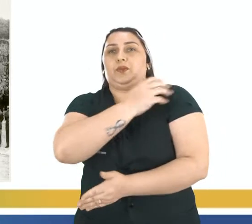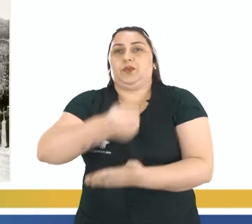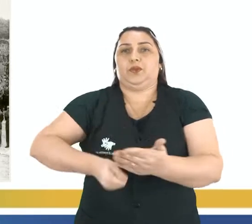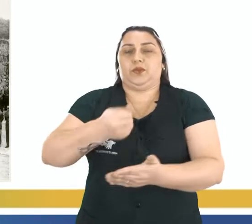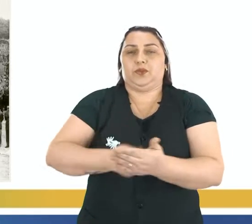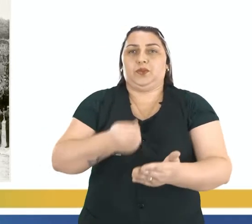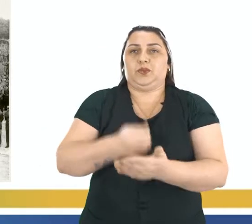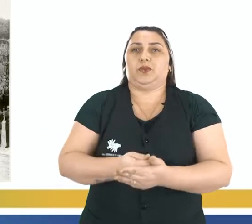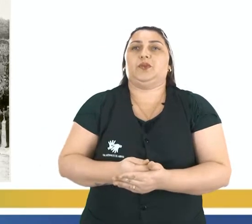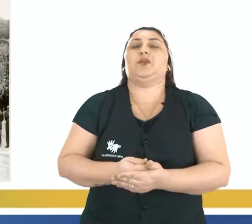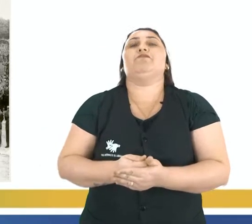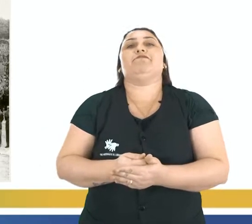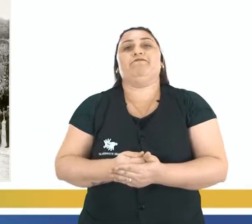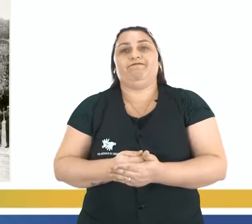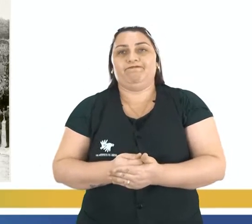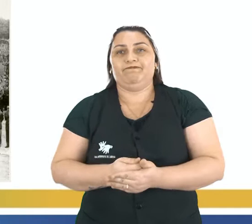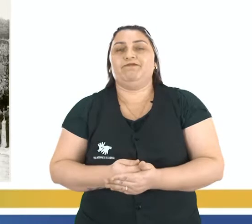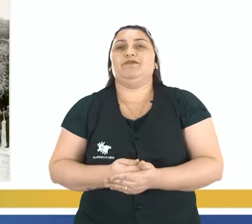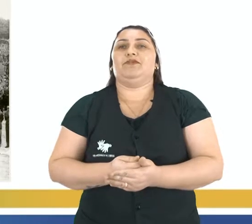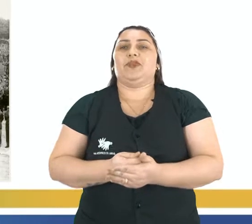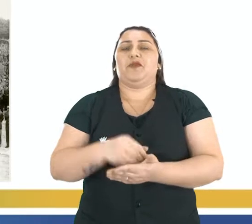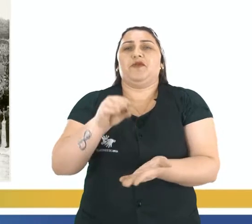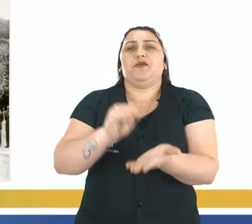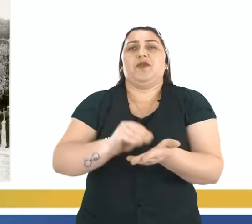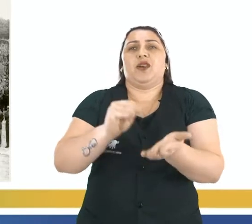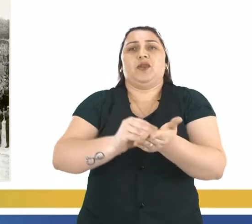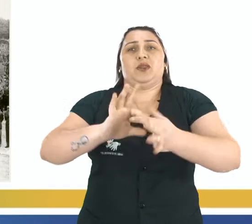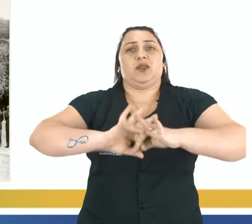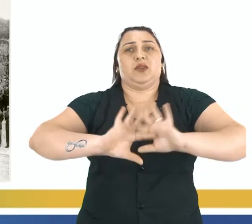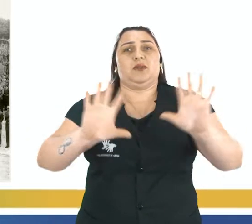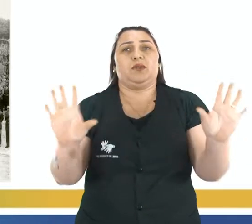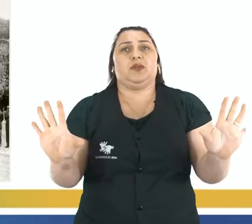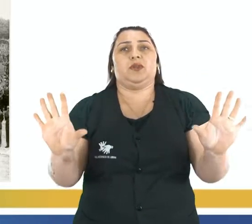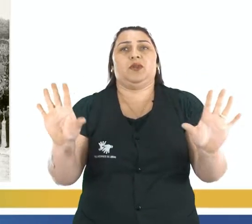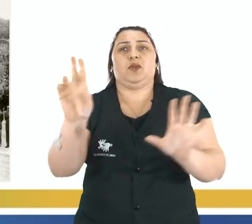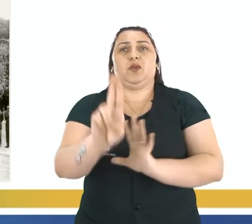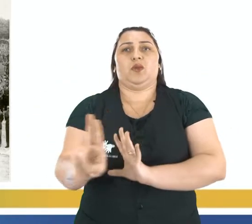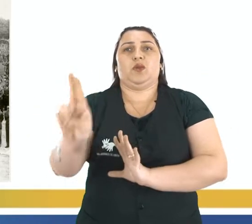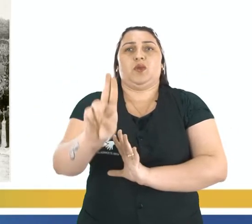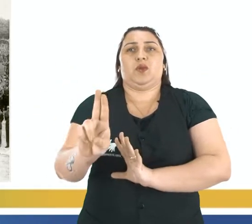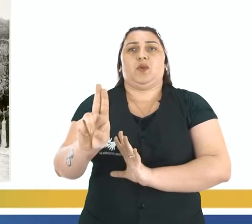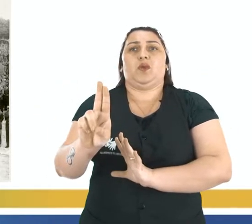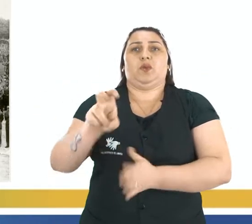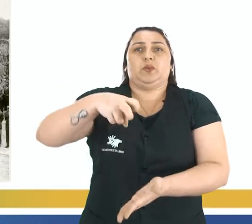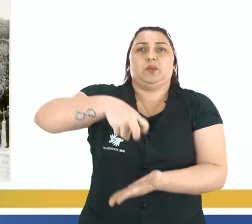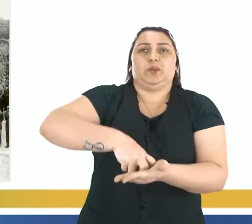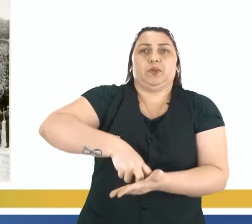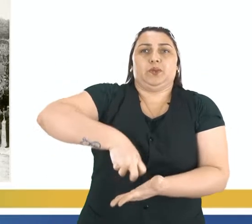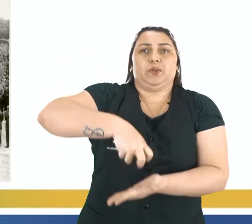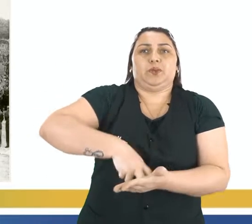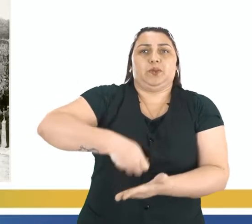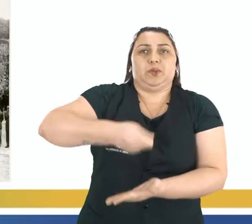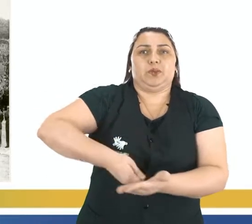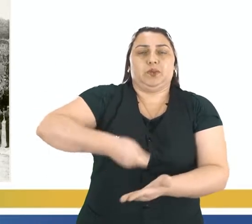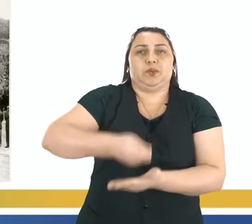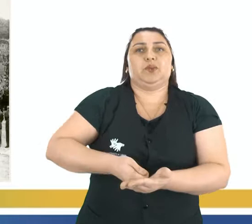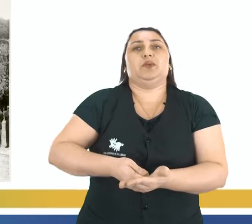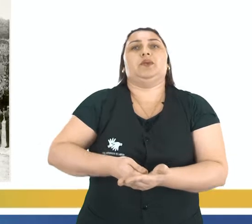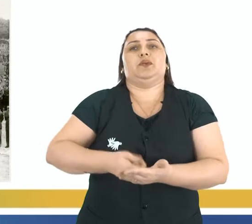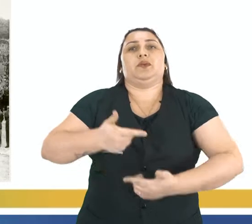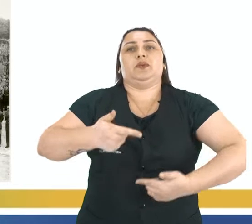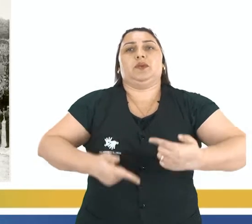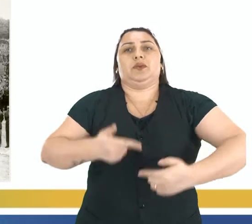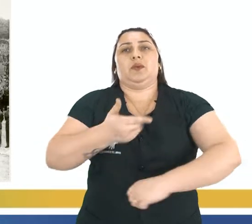da história brasileira e ficou marcado pela falta de liberdade, pelo uso de tortura contra os opositores políticos e